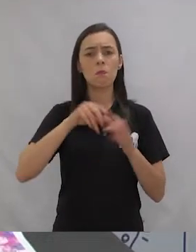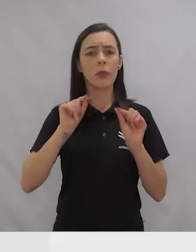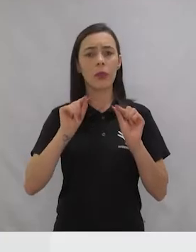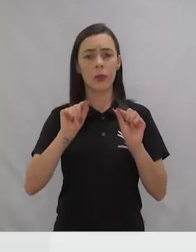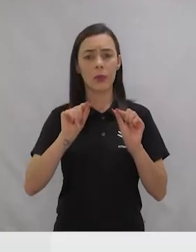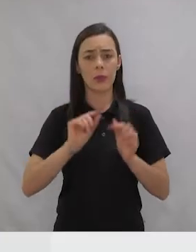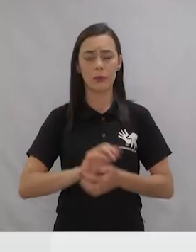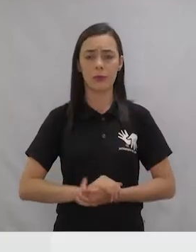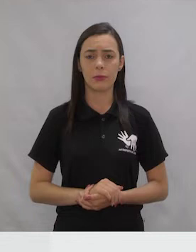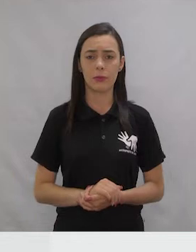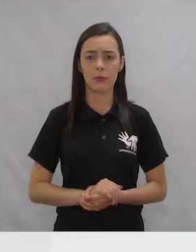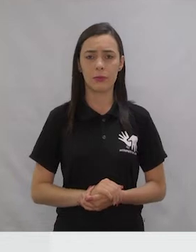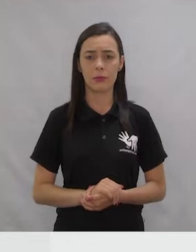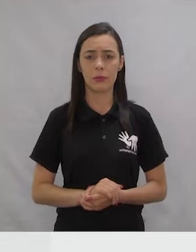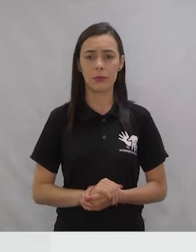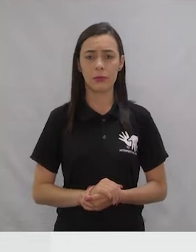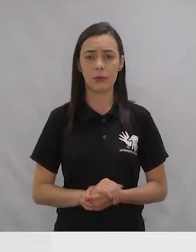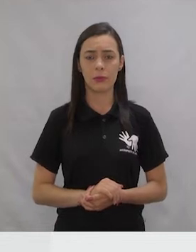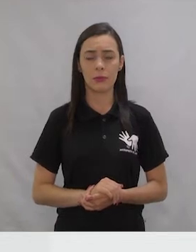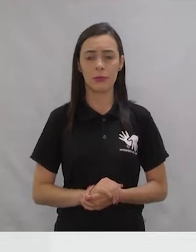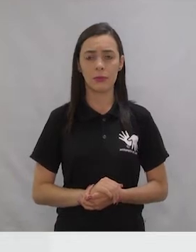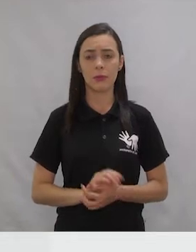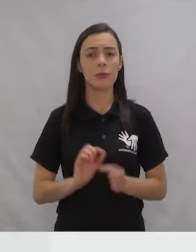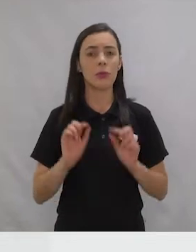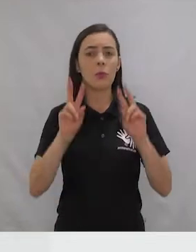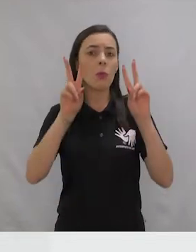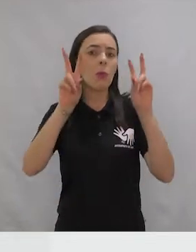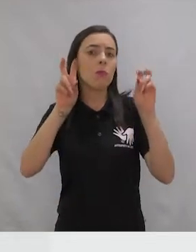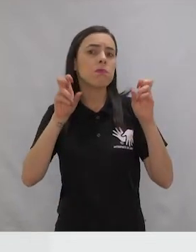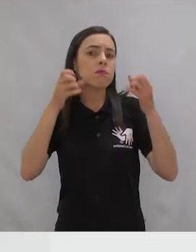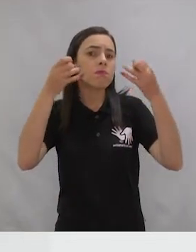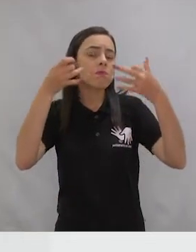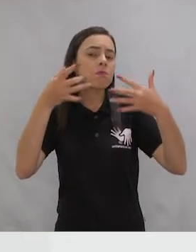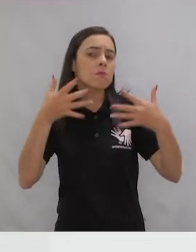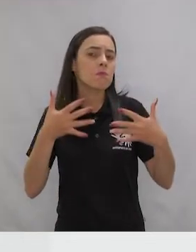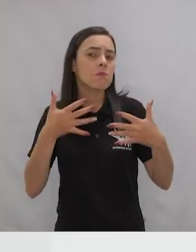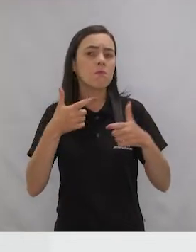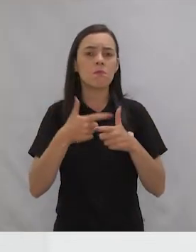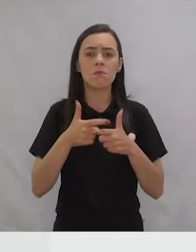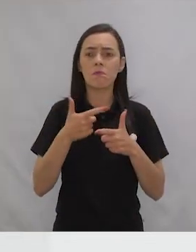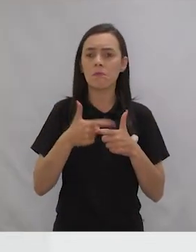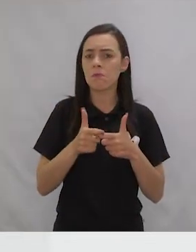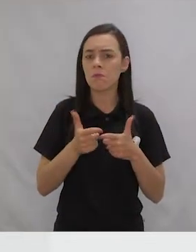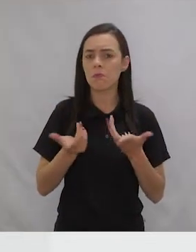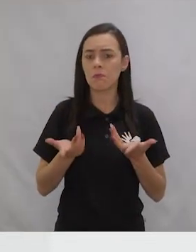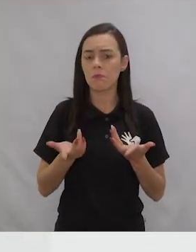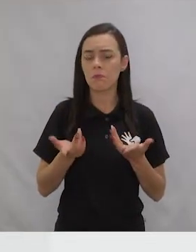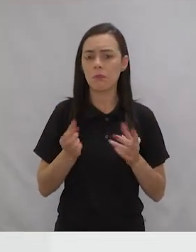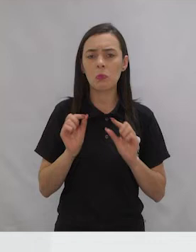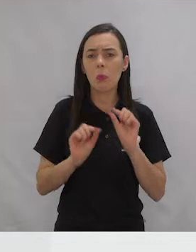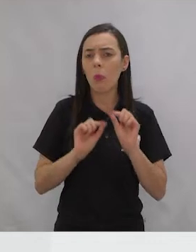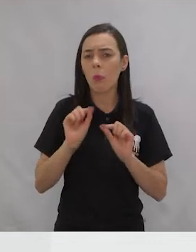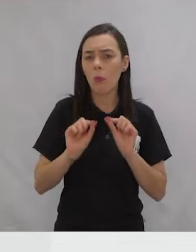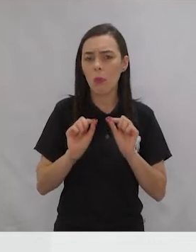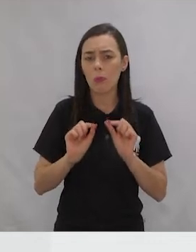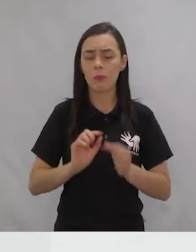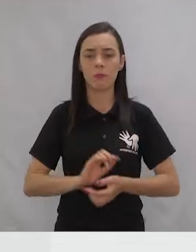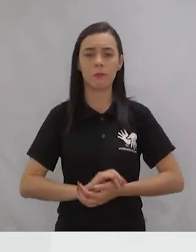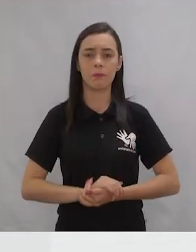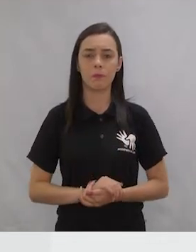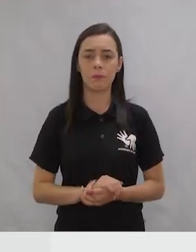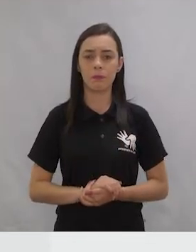lá? Sobre o que está falando este problema? Sobre o que é?